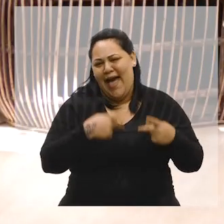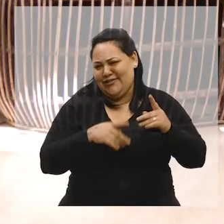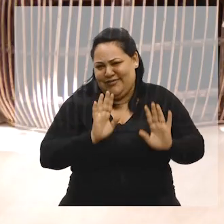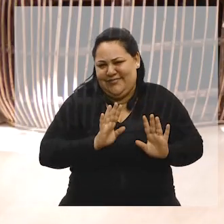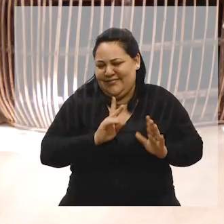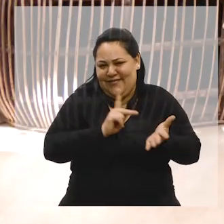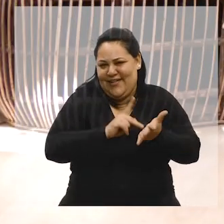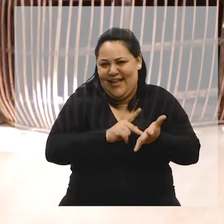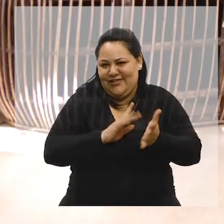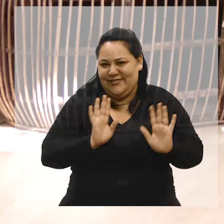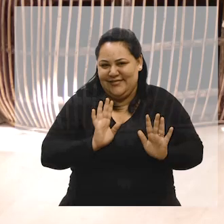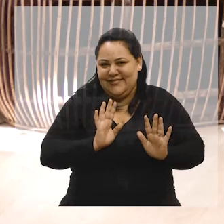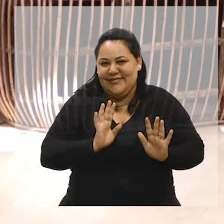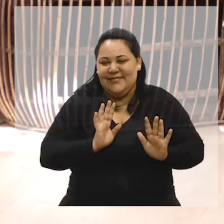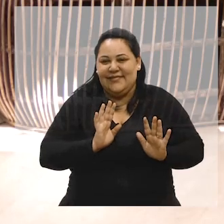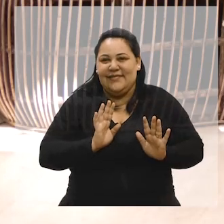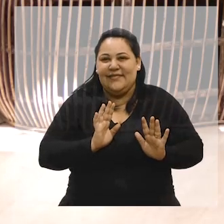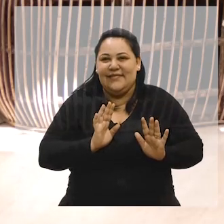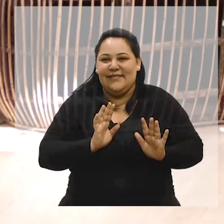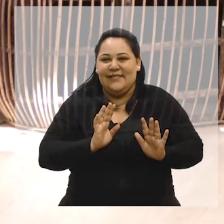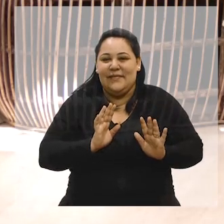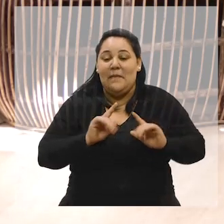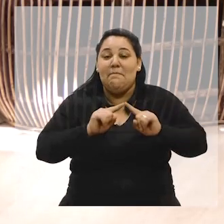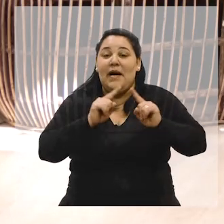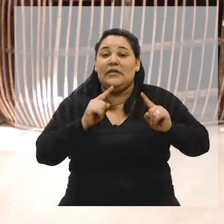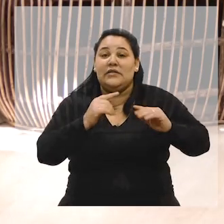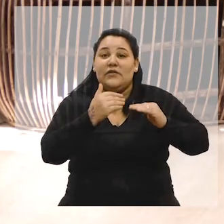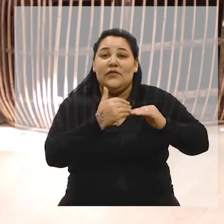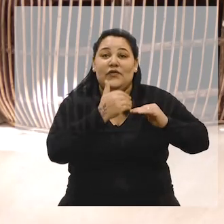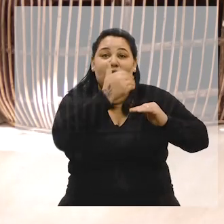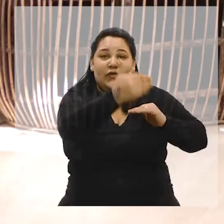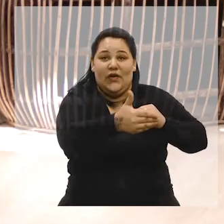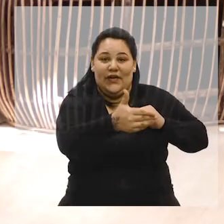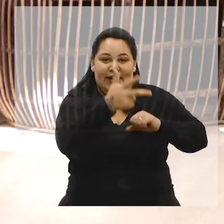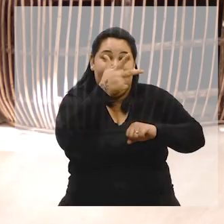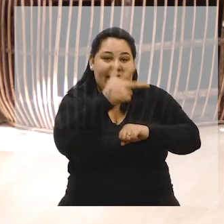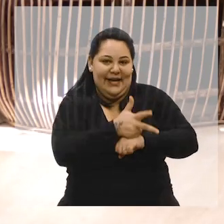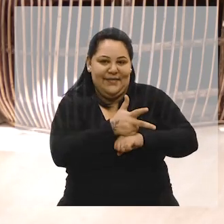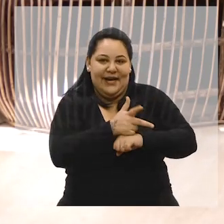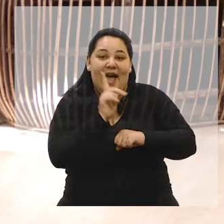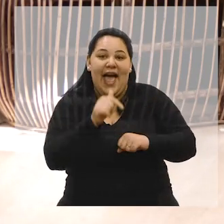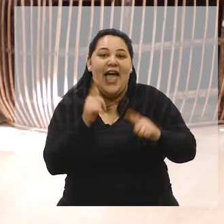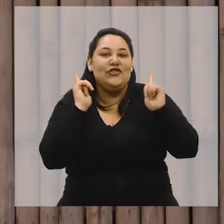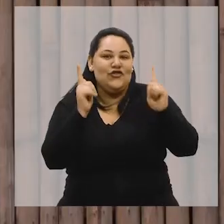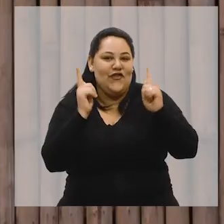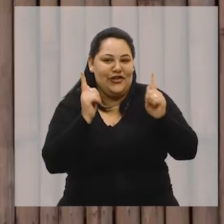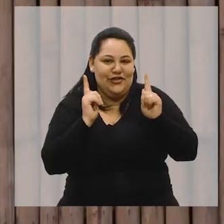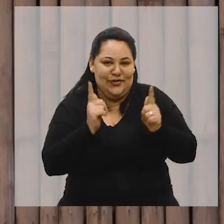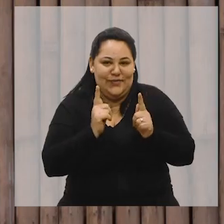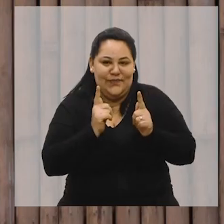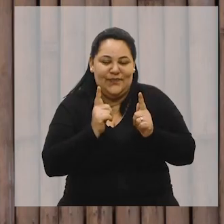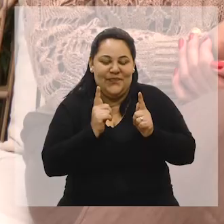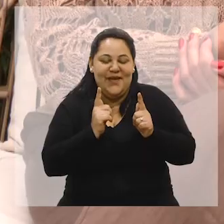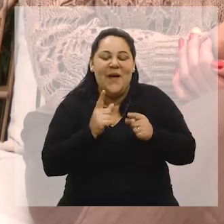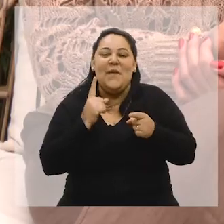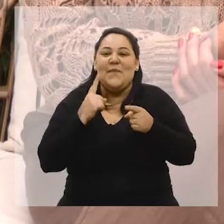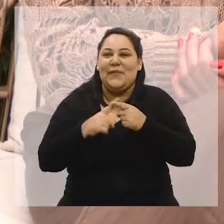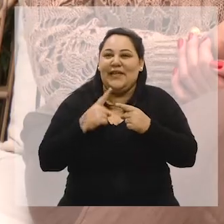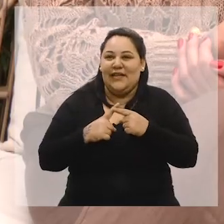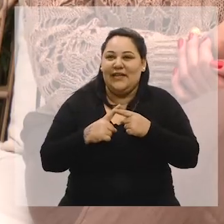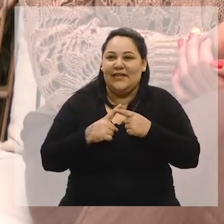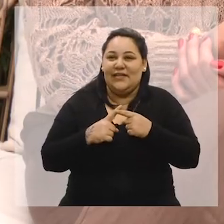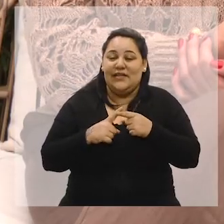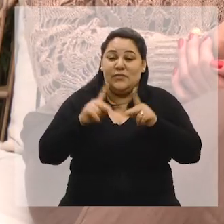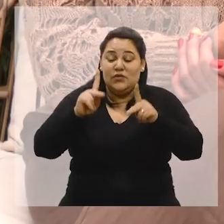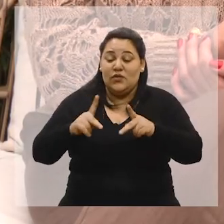um, assim, né? Mas o fora câmeras é muito divertido, assim. É onde todo